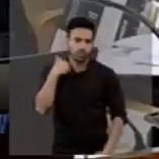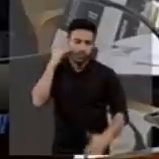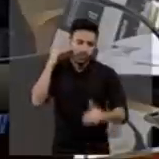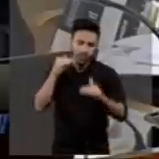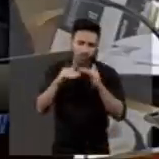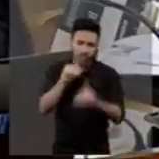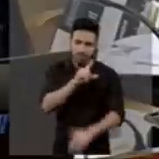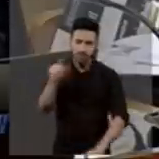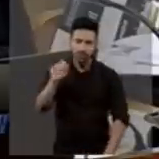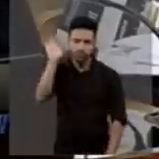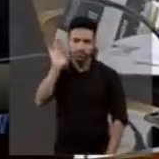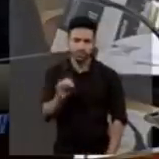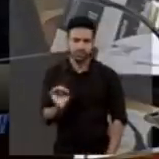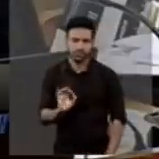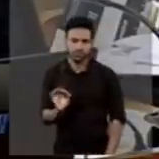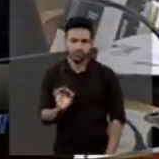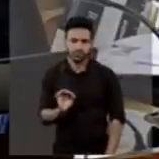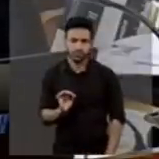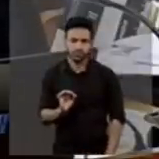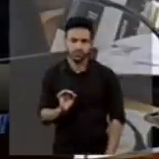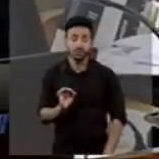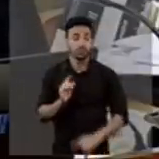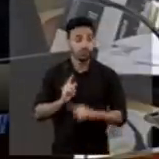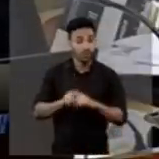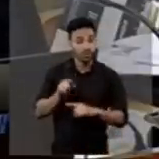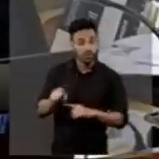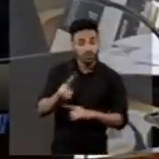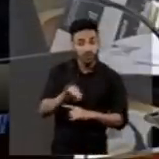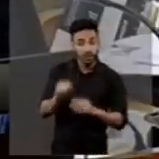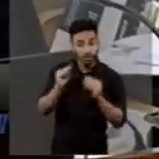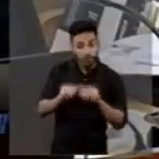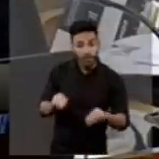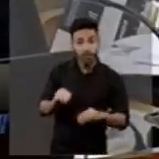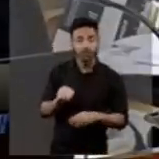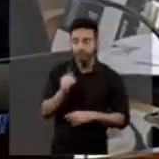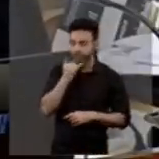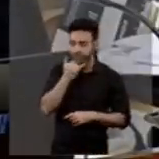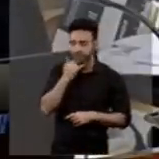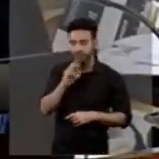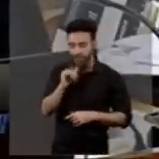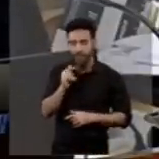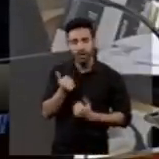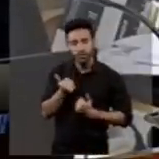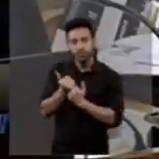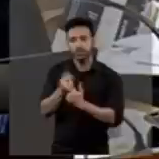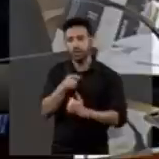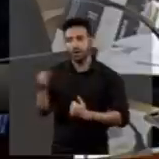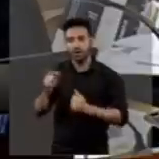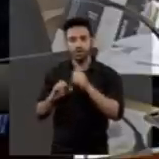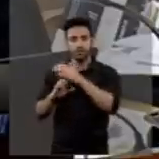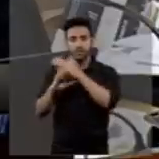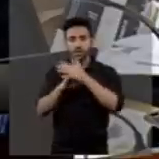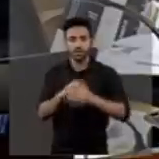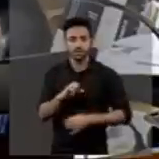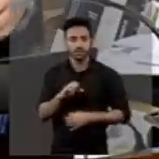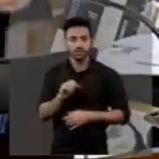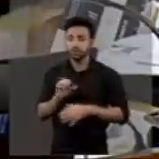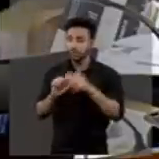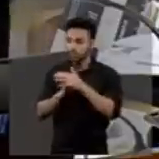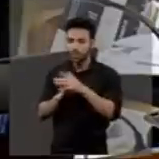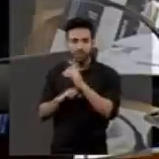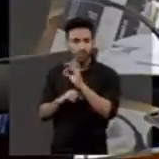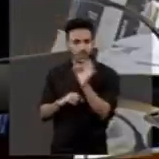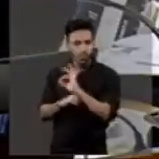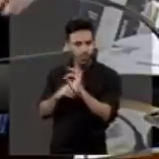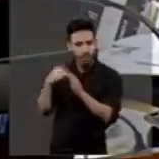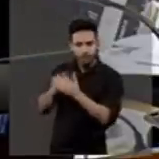essa alegação, porque isso acaba beneficiando exatamente as empresas que reiteradamente não recolhem os tributos. Aquela